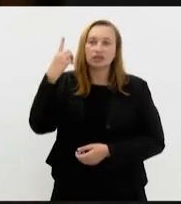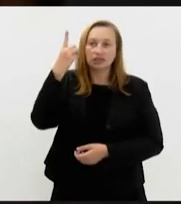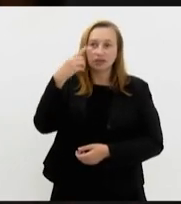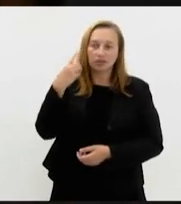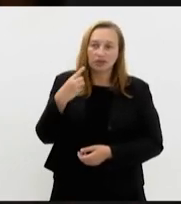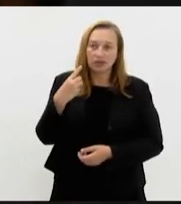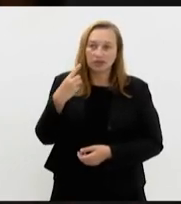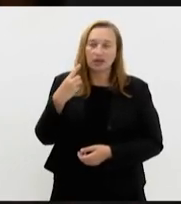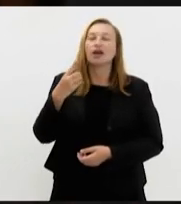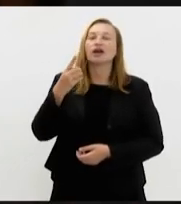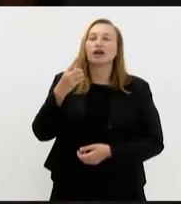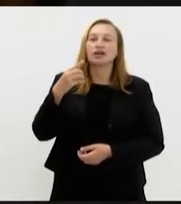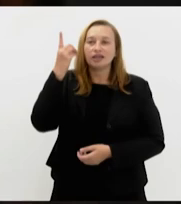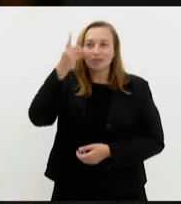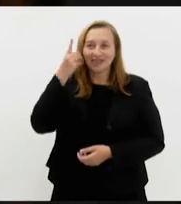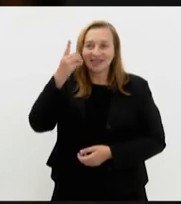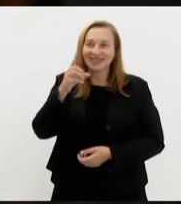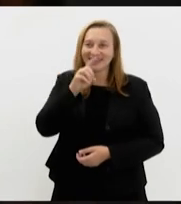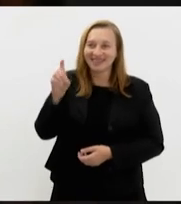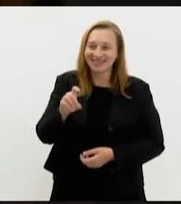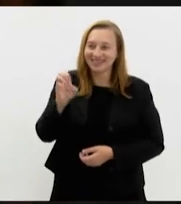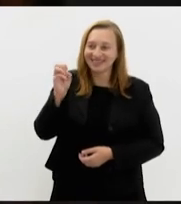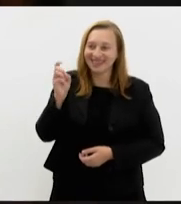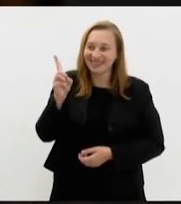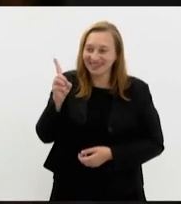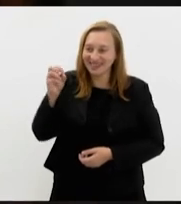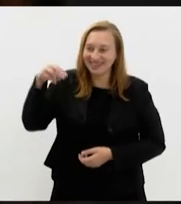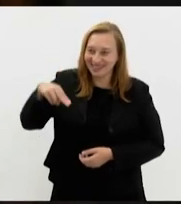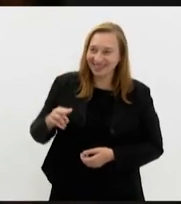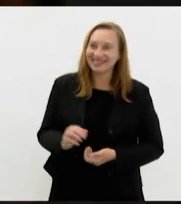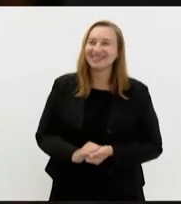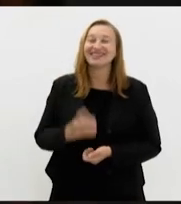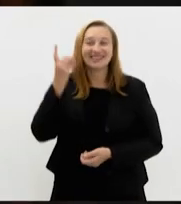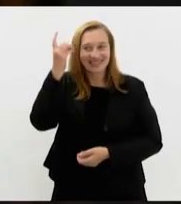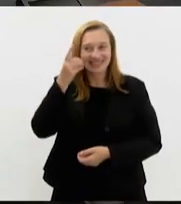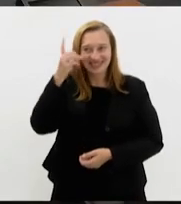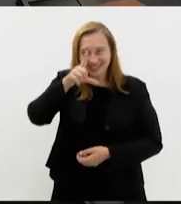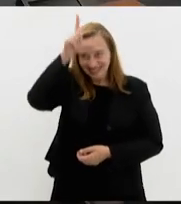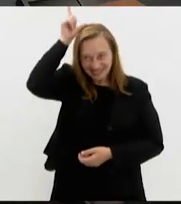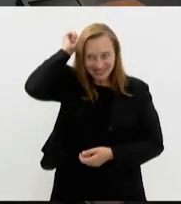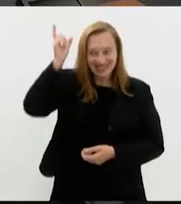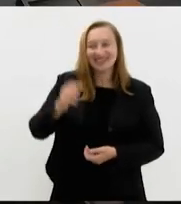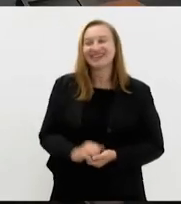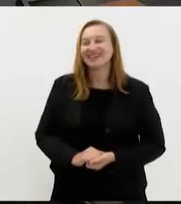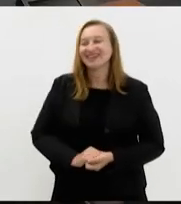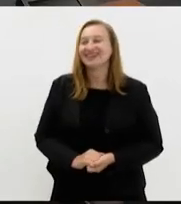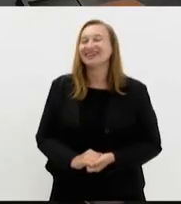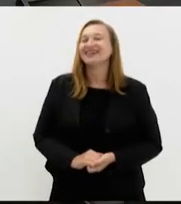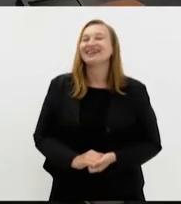Zeidan. A presidência designa a relatoria especial, deputado Luiz Paulo.